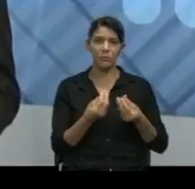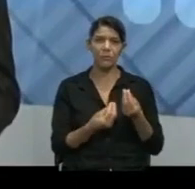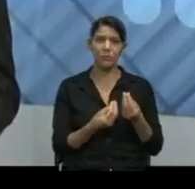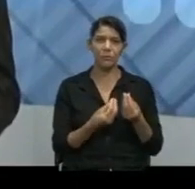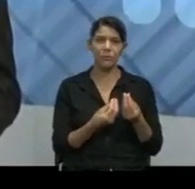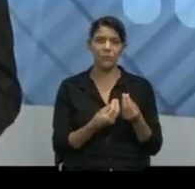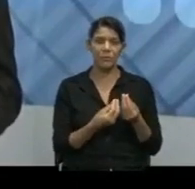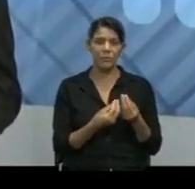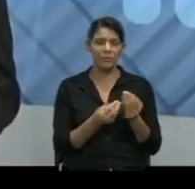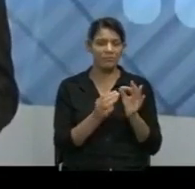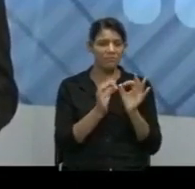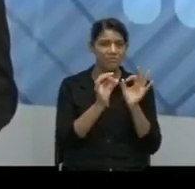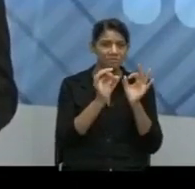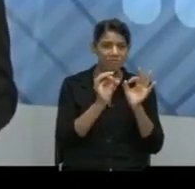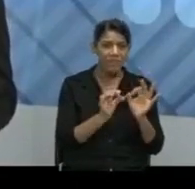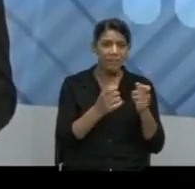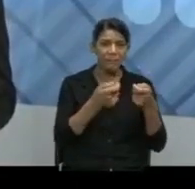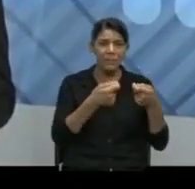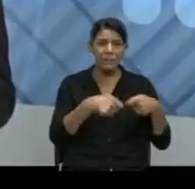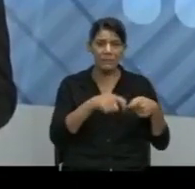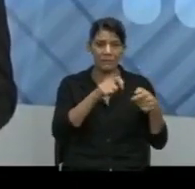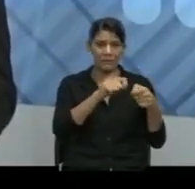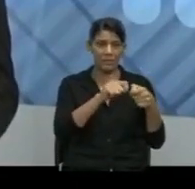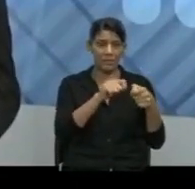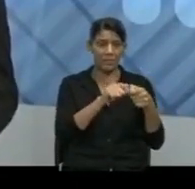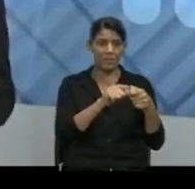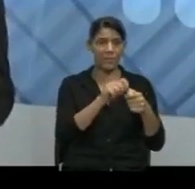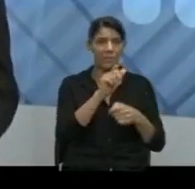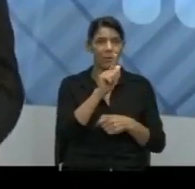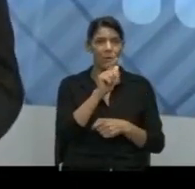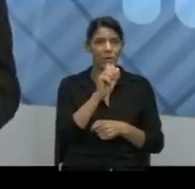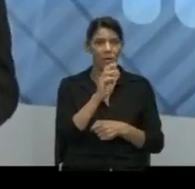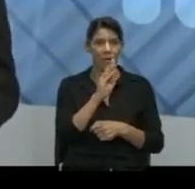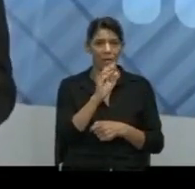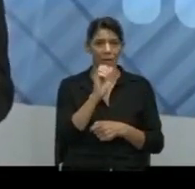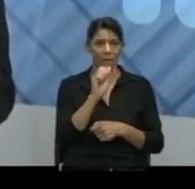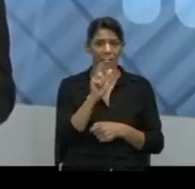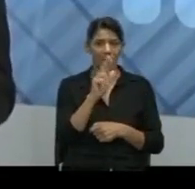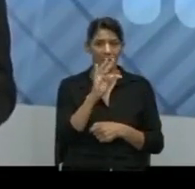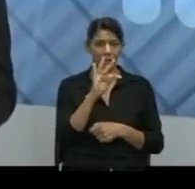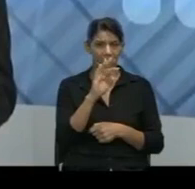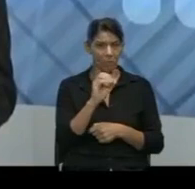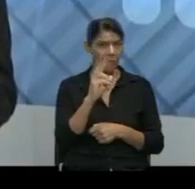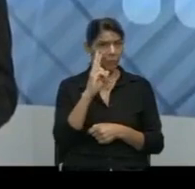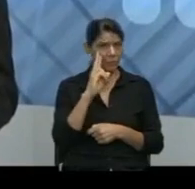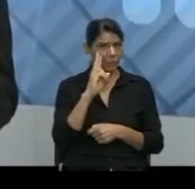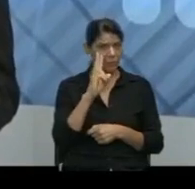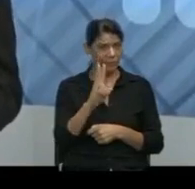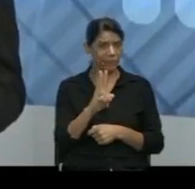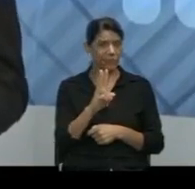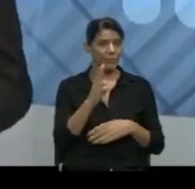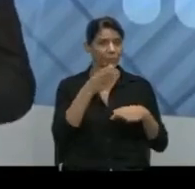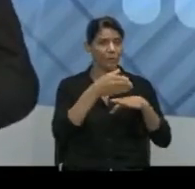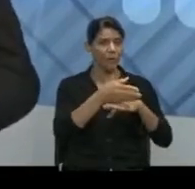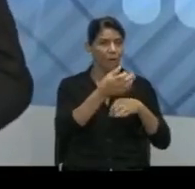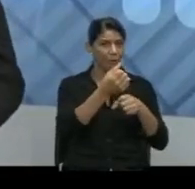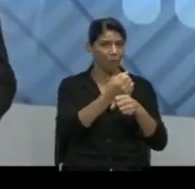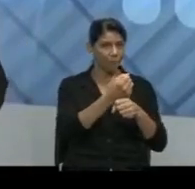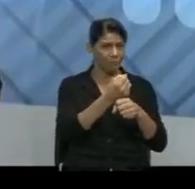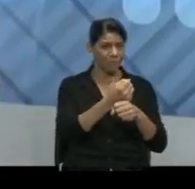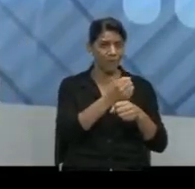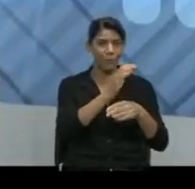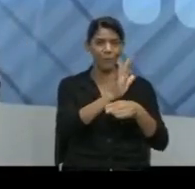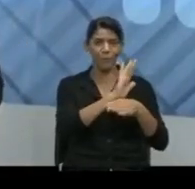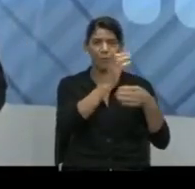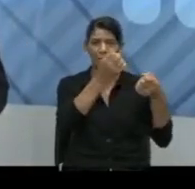a precisão necessária de um gabarito. A gente até viu aquele vídeo numa obra onde o professor levou você, onde ele fez